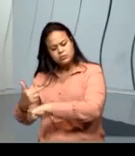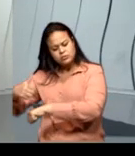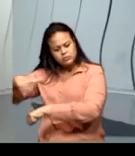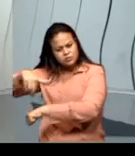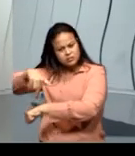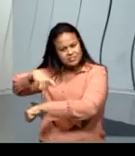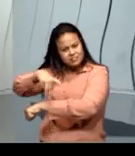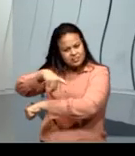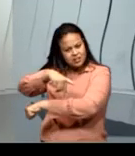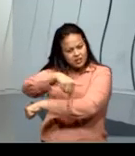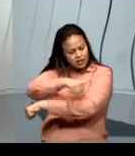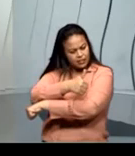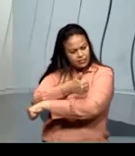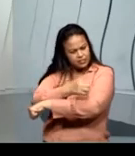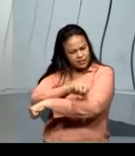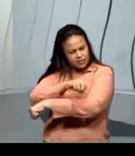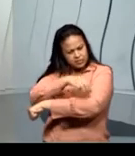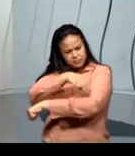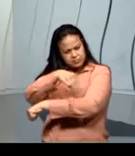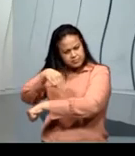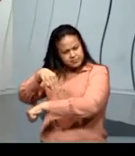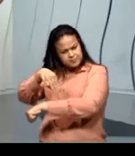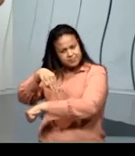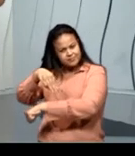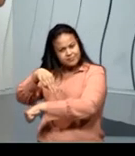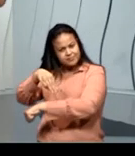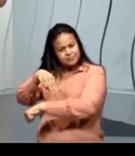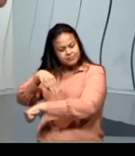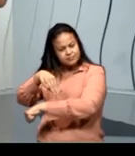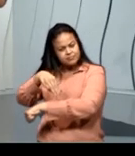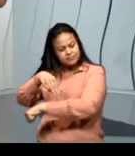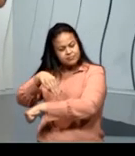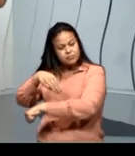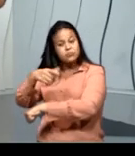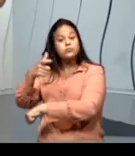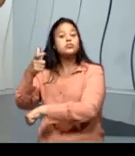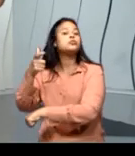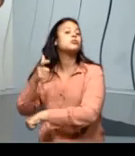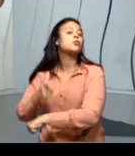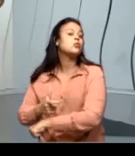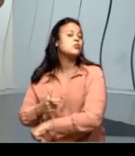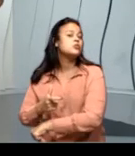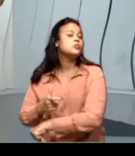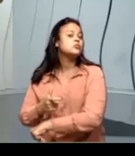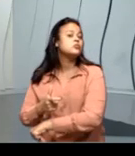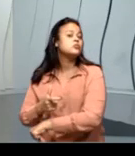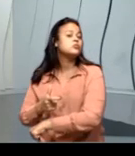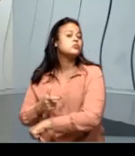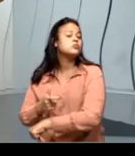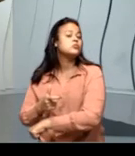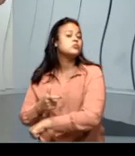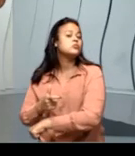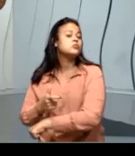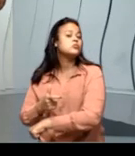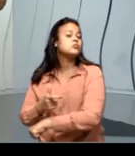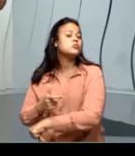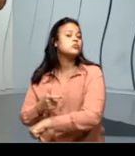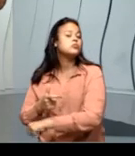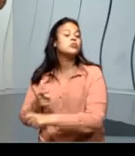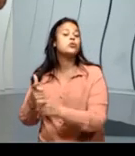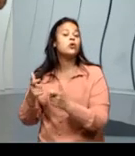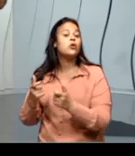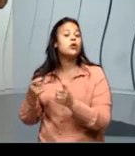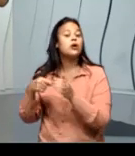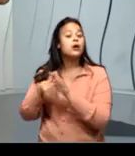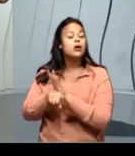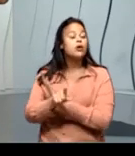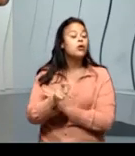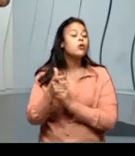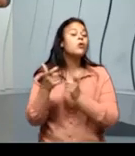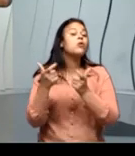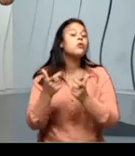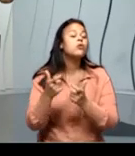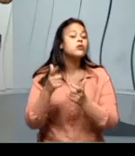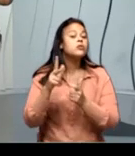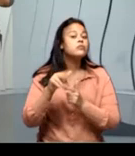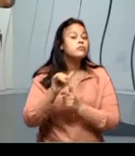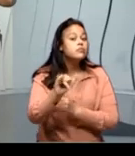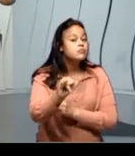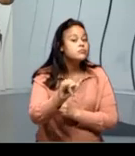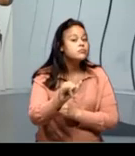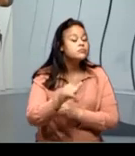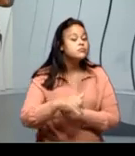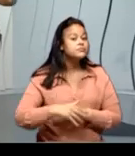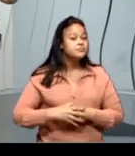locomover. Mas falta o direcionamento e a pergunta é, para onde? Se nós